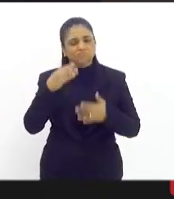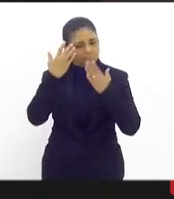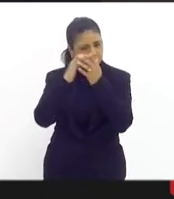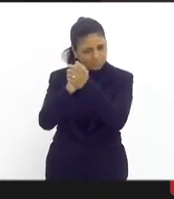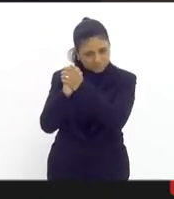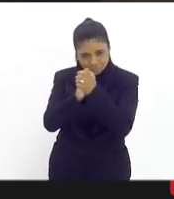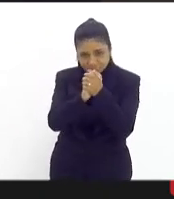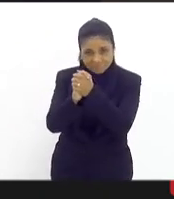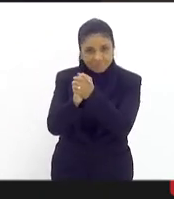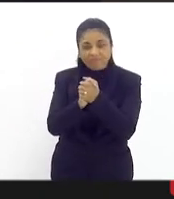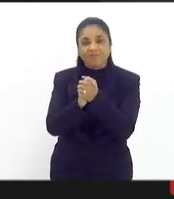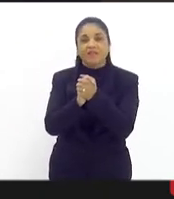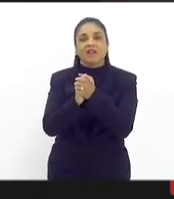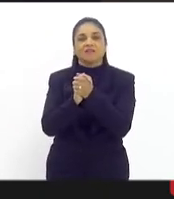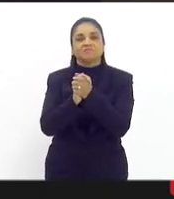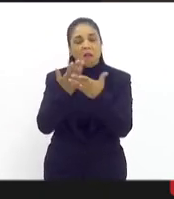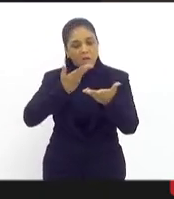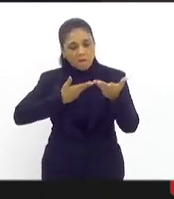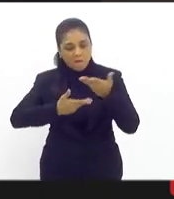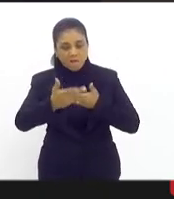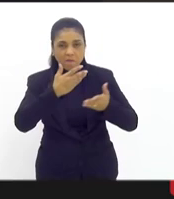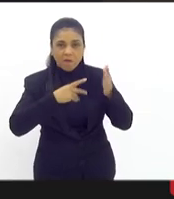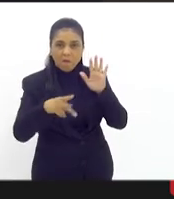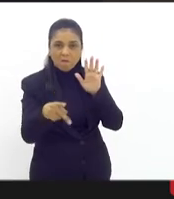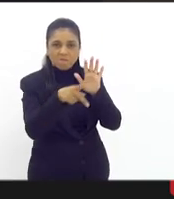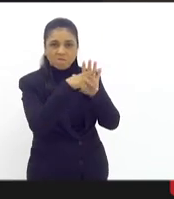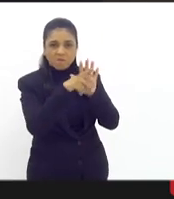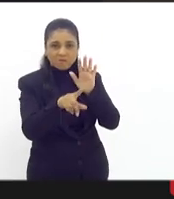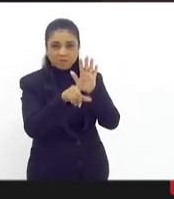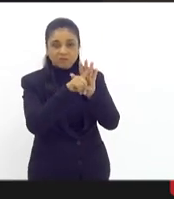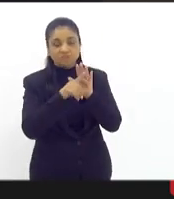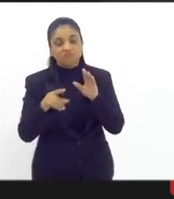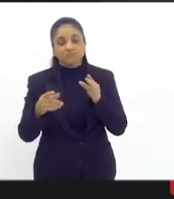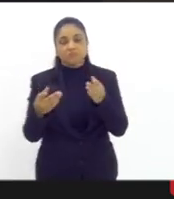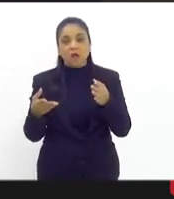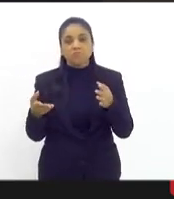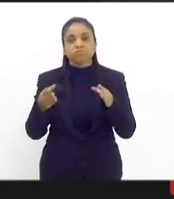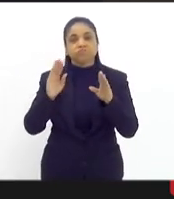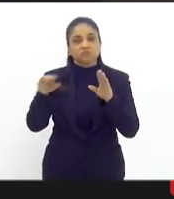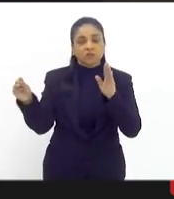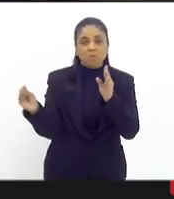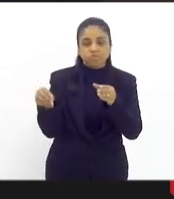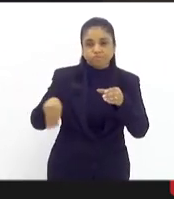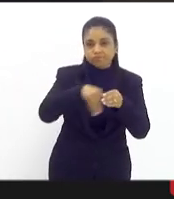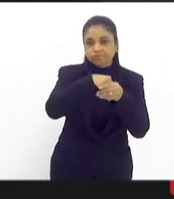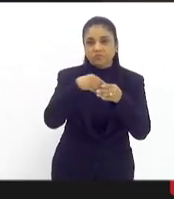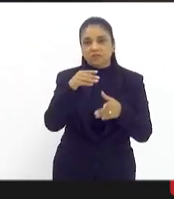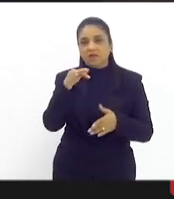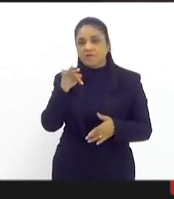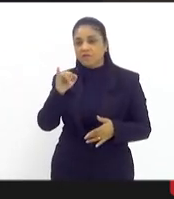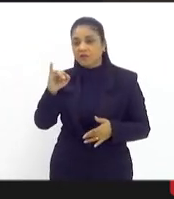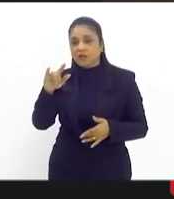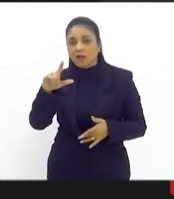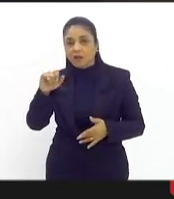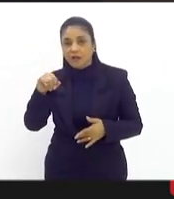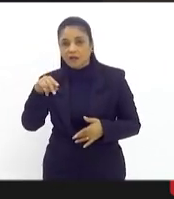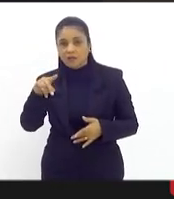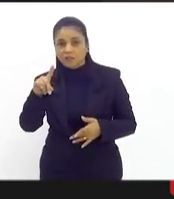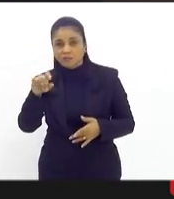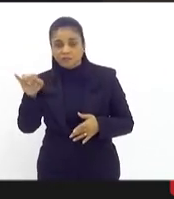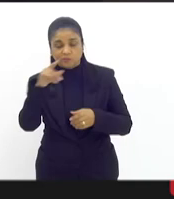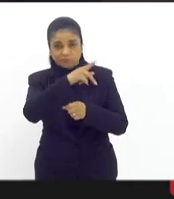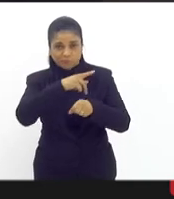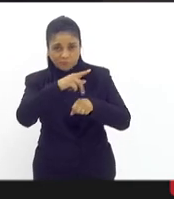essa aproximação com um projeto que já é implementado na Finlândia. Eu, enquanto ex-estudante do Cefet Maracanã, eu